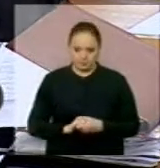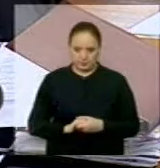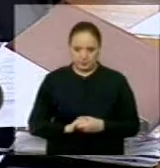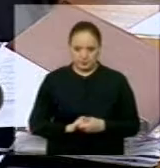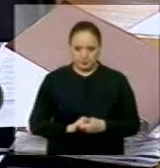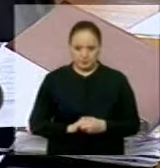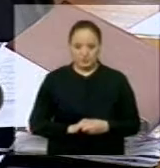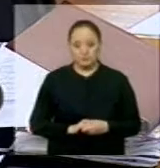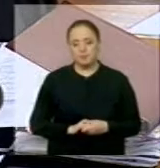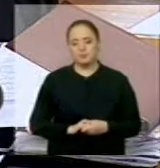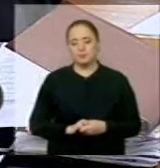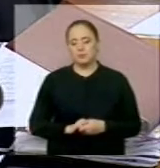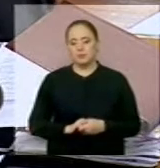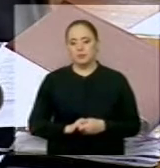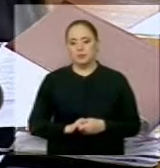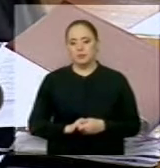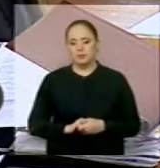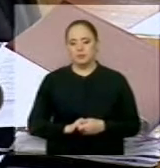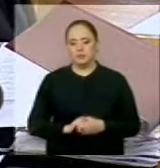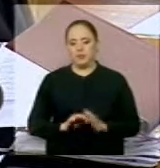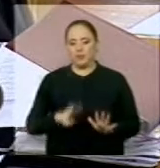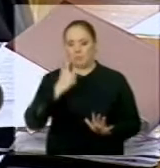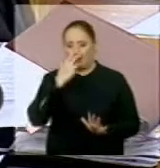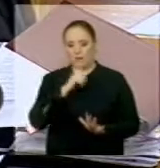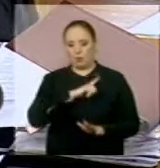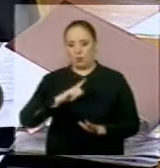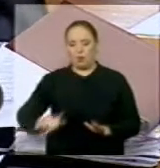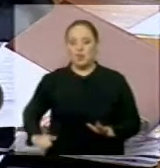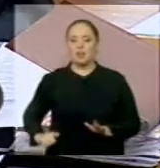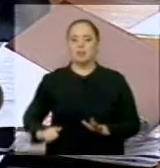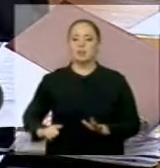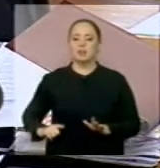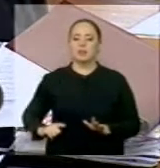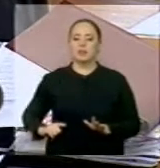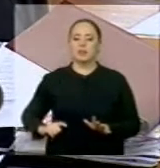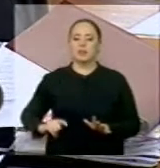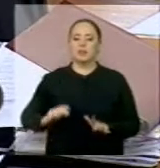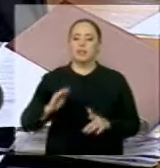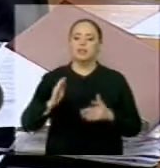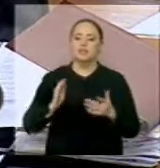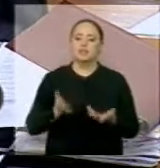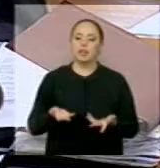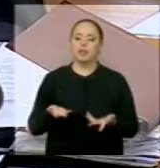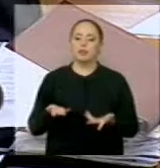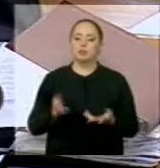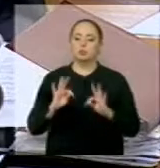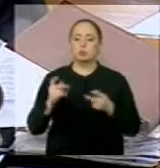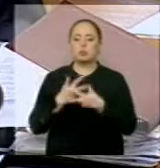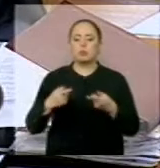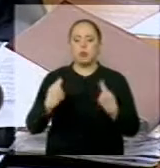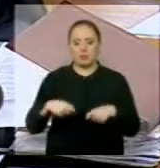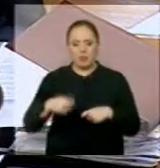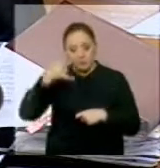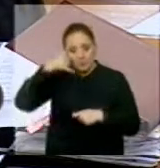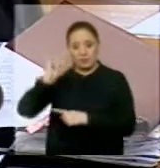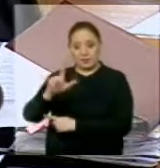do poder público esgotar todos os meios necessários para evitar